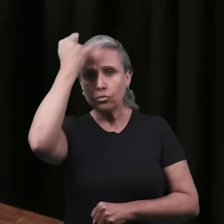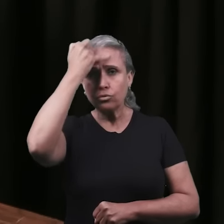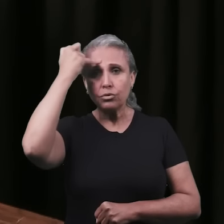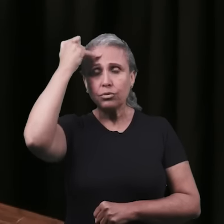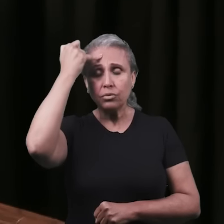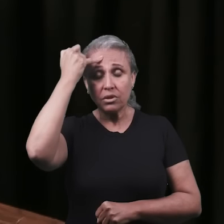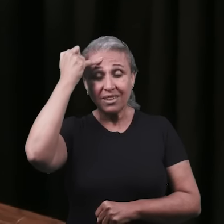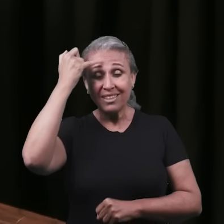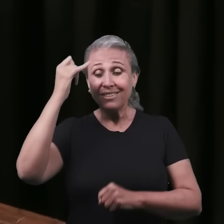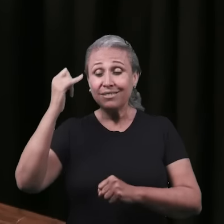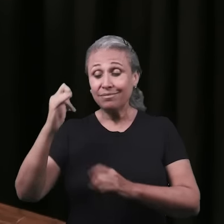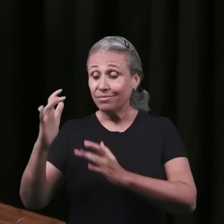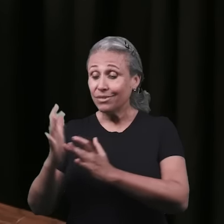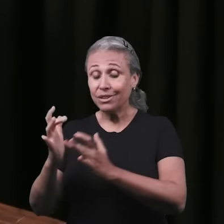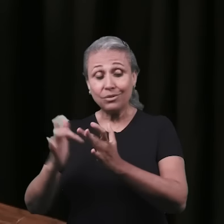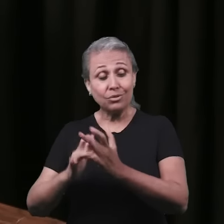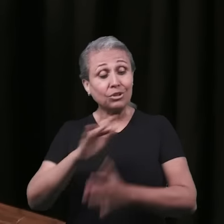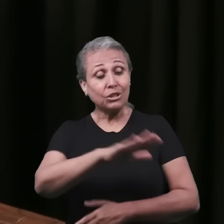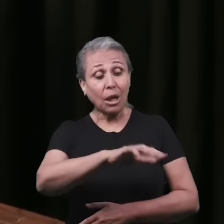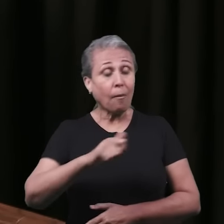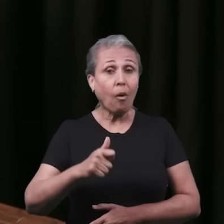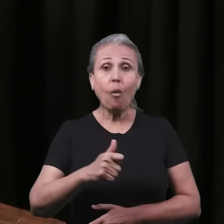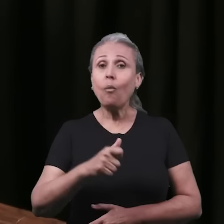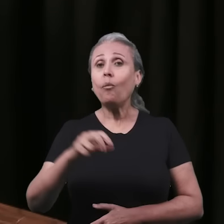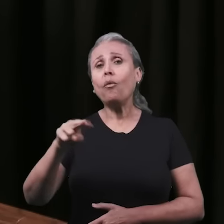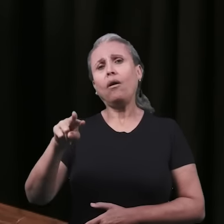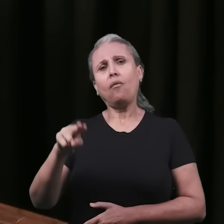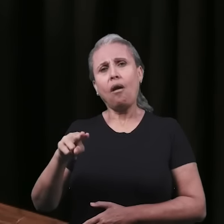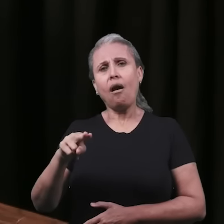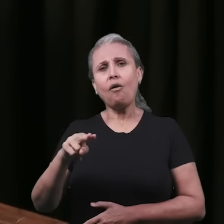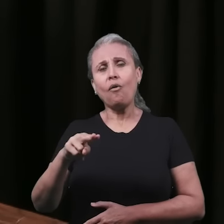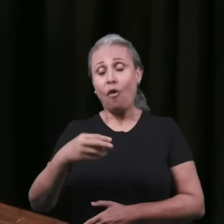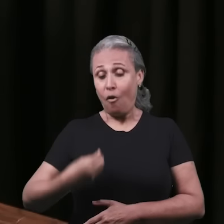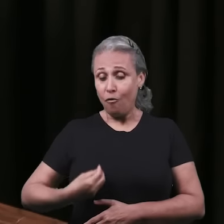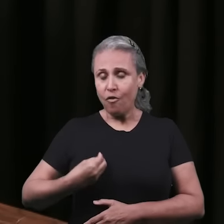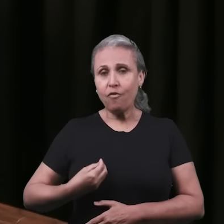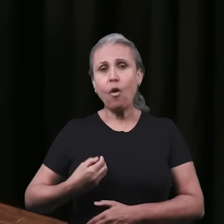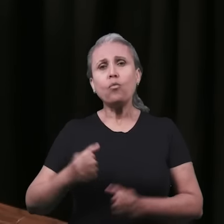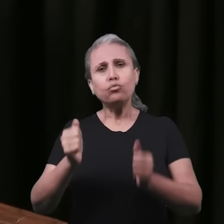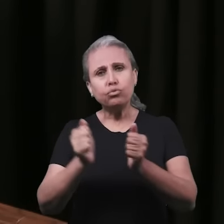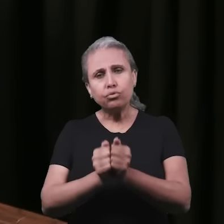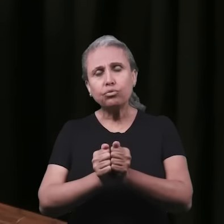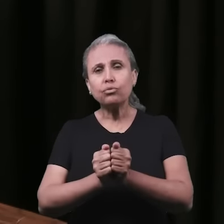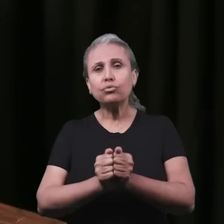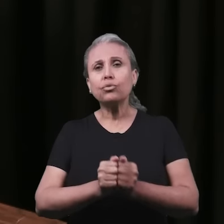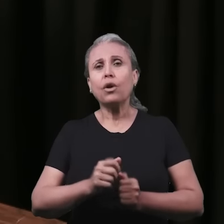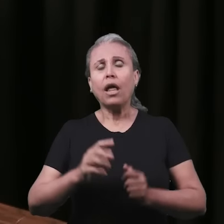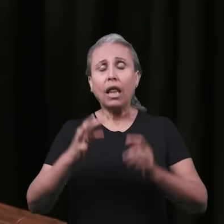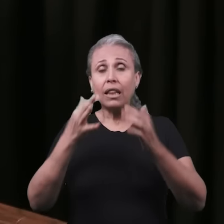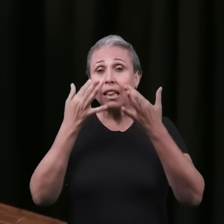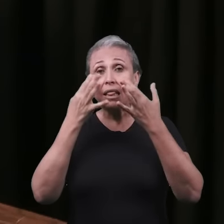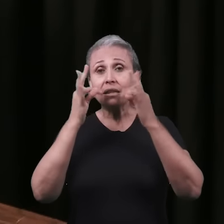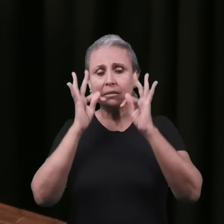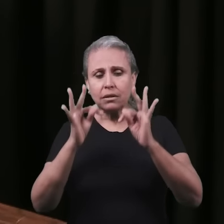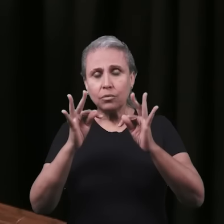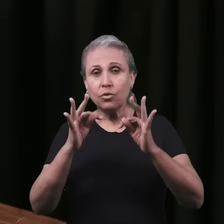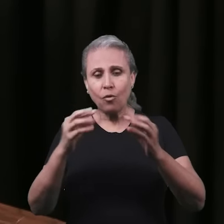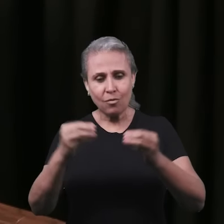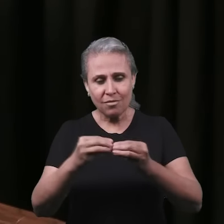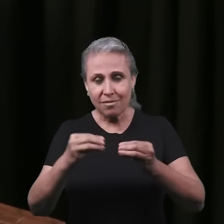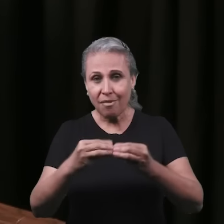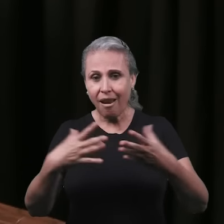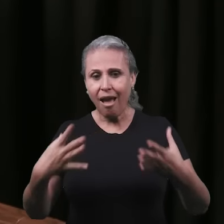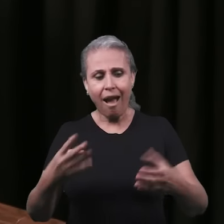né? O mesmo Jesus, ele viveu os mesmos milagres, as mesmas experiências, ele foi testemunho ocular do ministério do Senhor